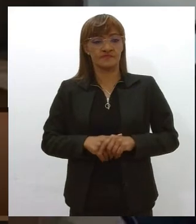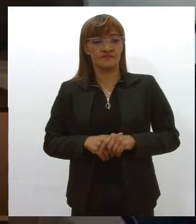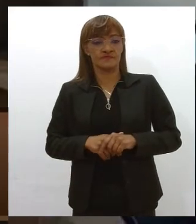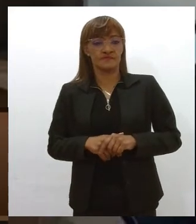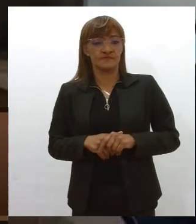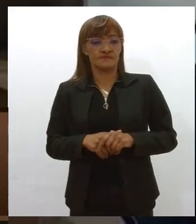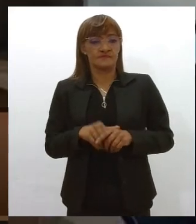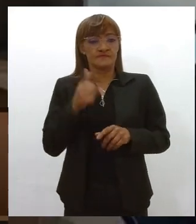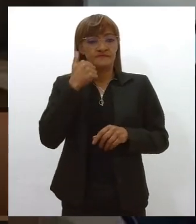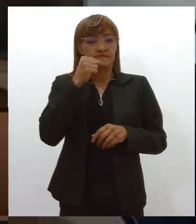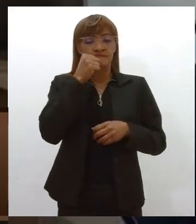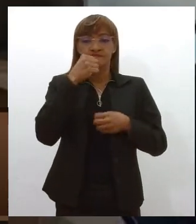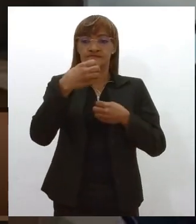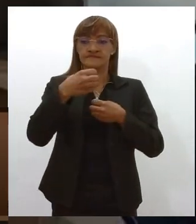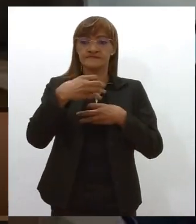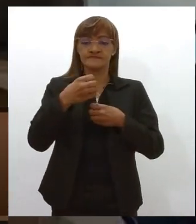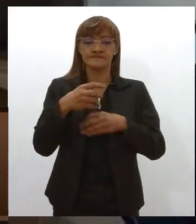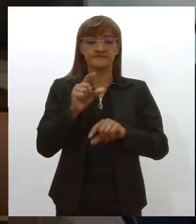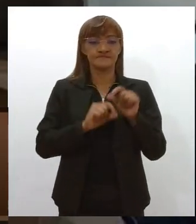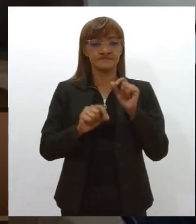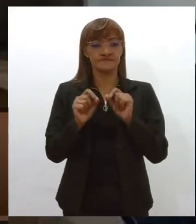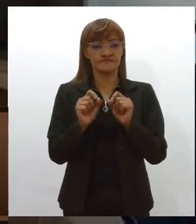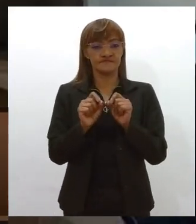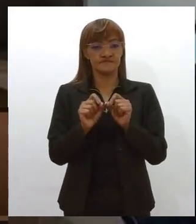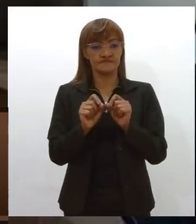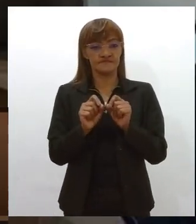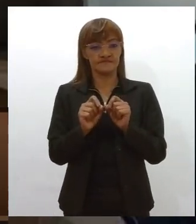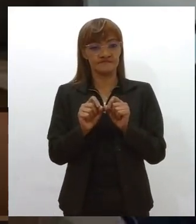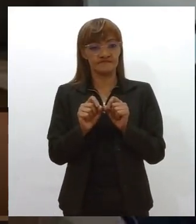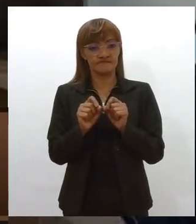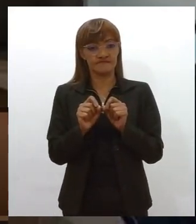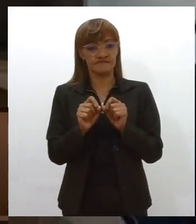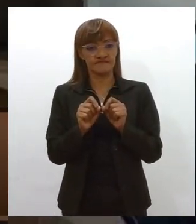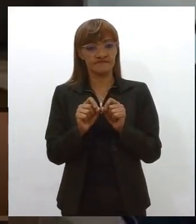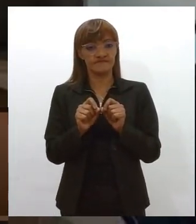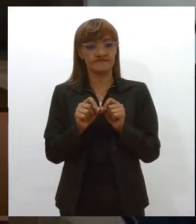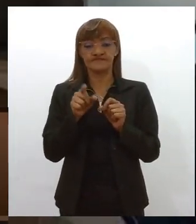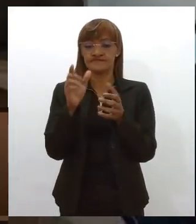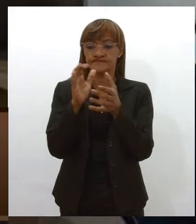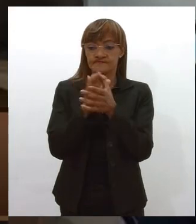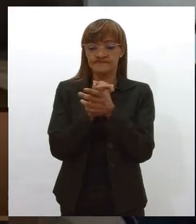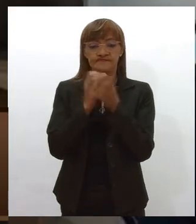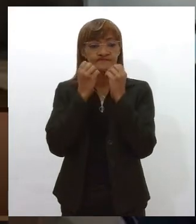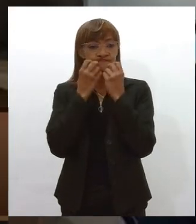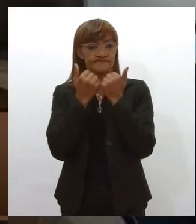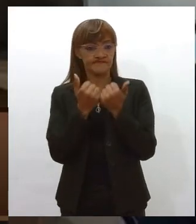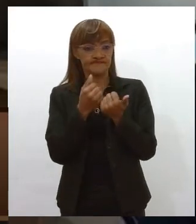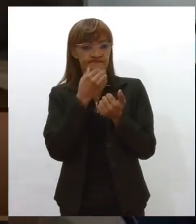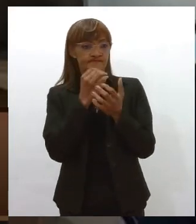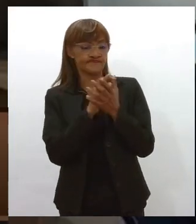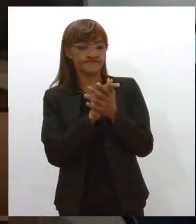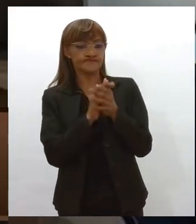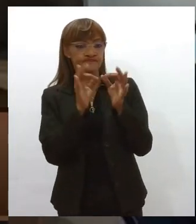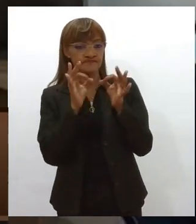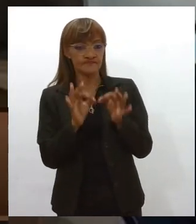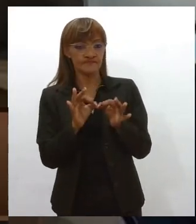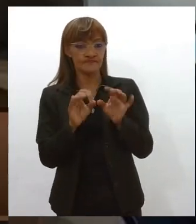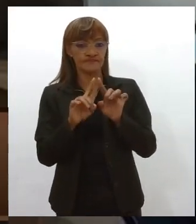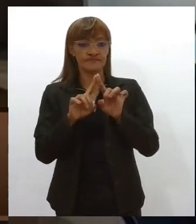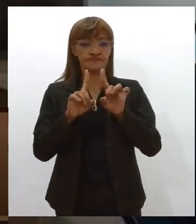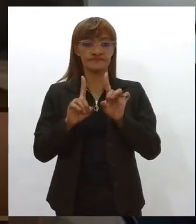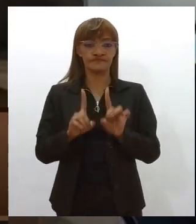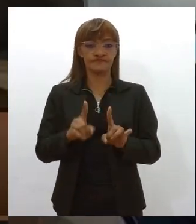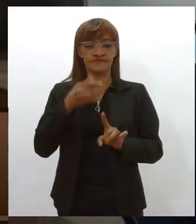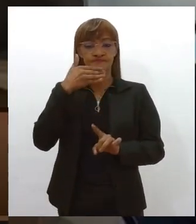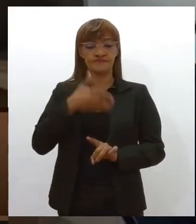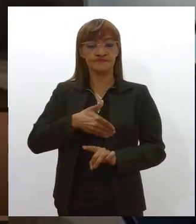que ela sempre dizia uma coisa, ela disse, olha, minha filha, que bom que você fez um bom casamento, que você tem um bom marido, mas tenha certeza que o melhor casamento que você vai